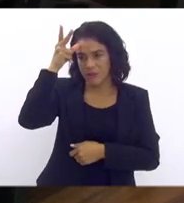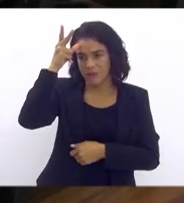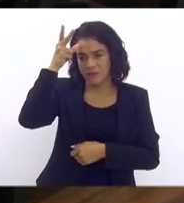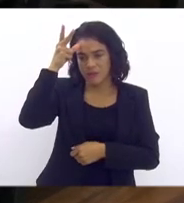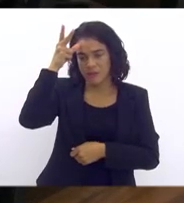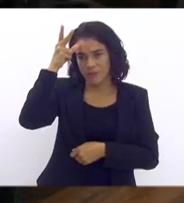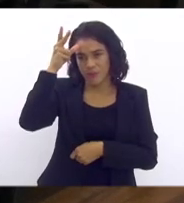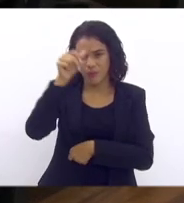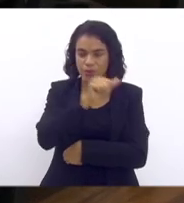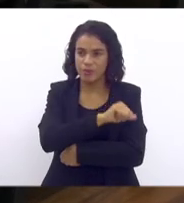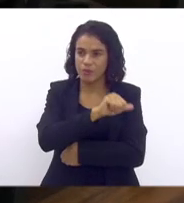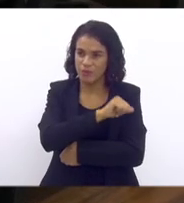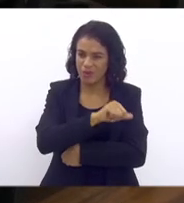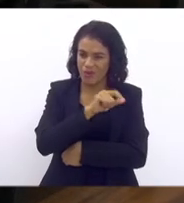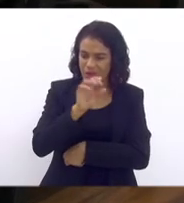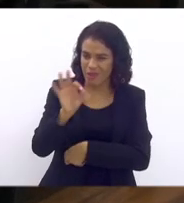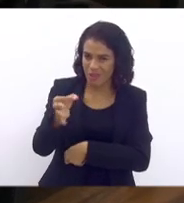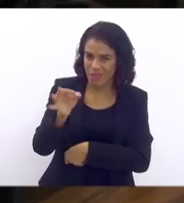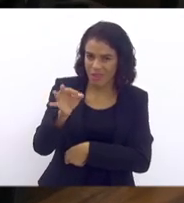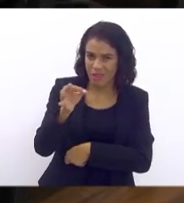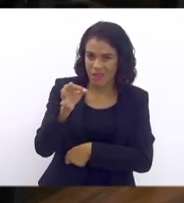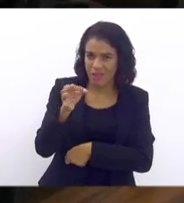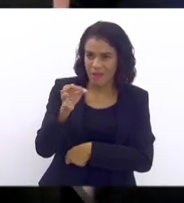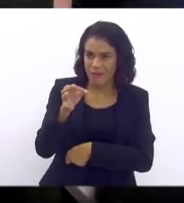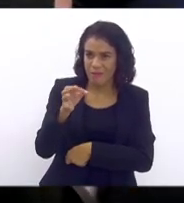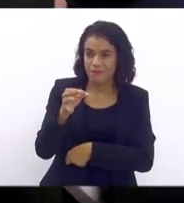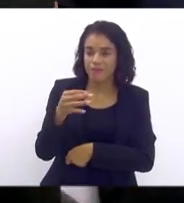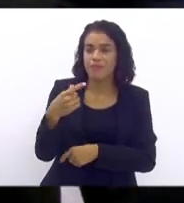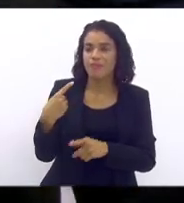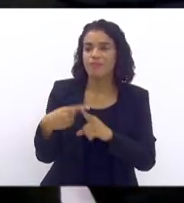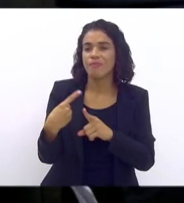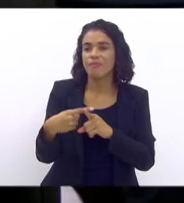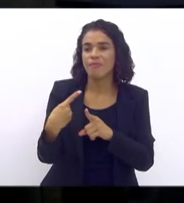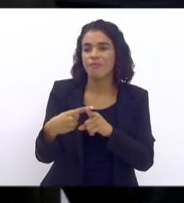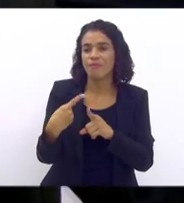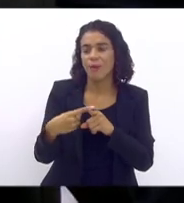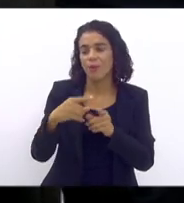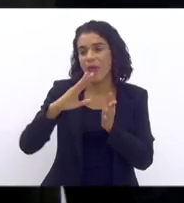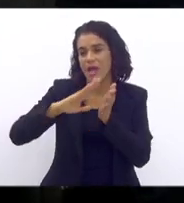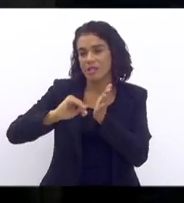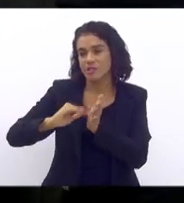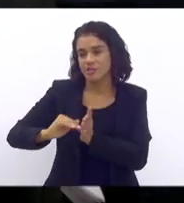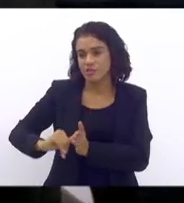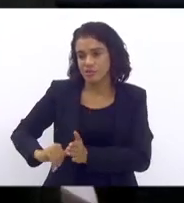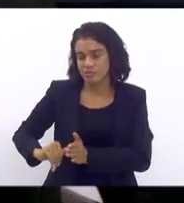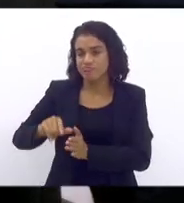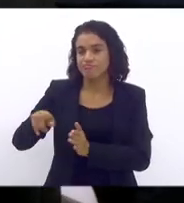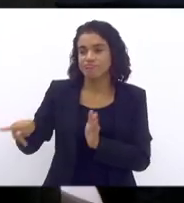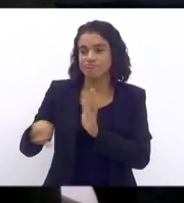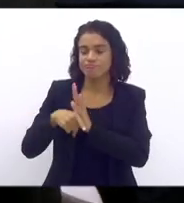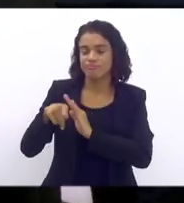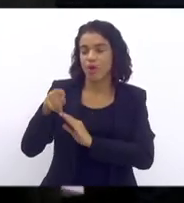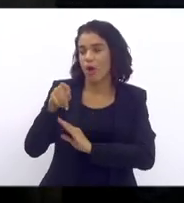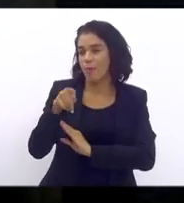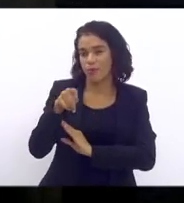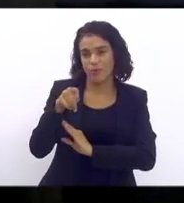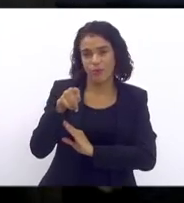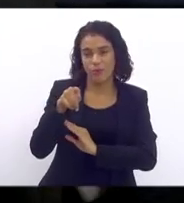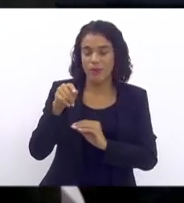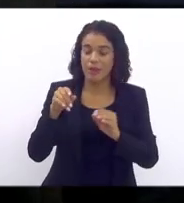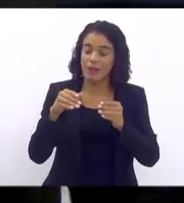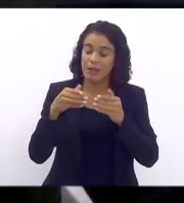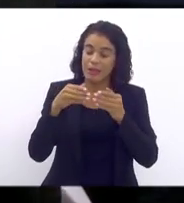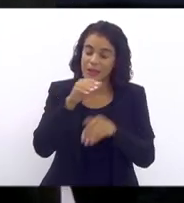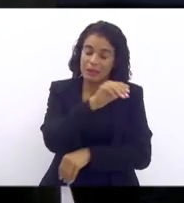acrescentar o município do Rio foi isso que você falou na sua fala é porque as retiradas iniciais iam ser todas em Niterói Ah então por causa do